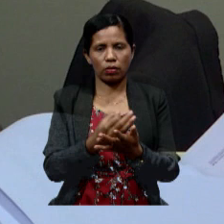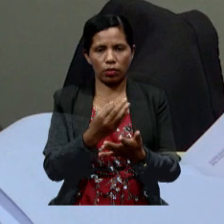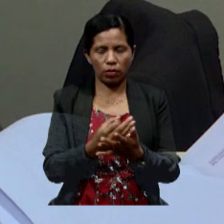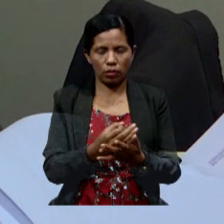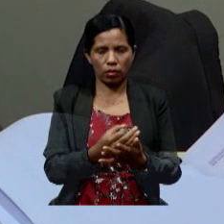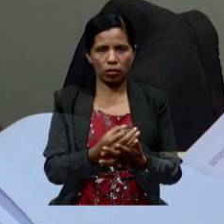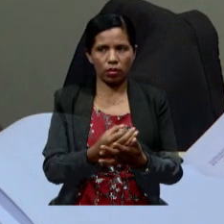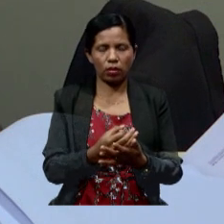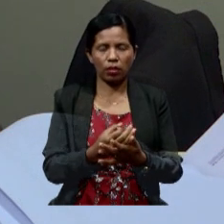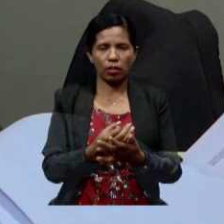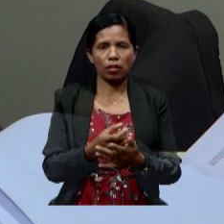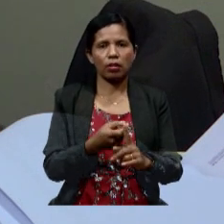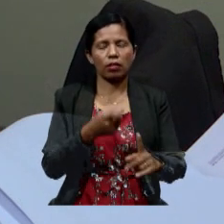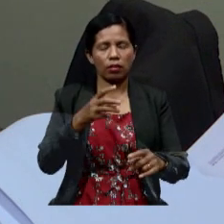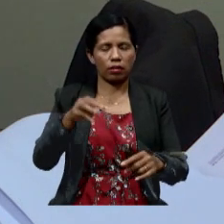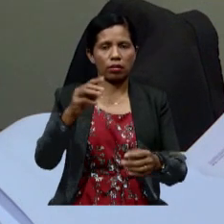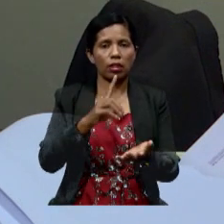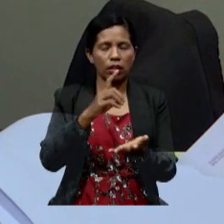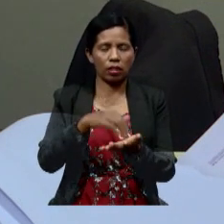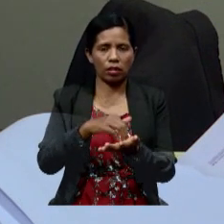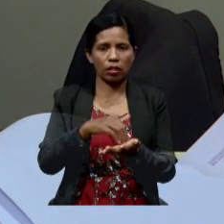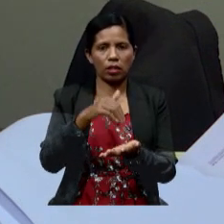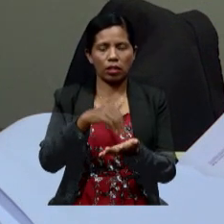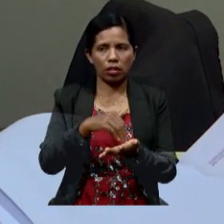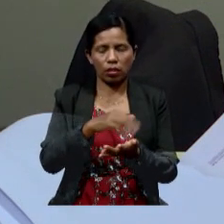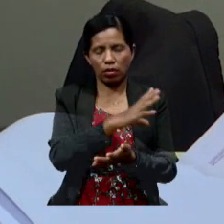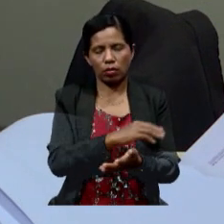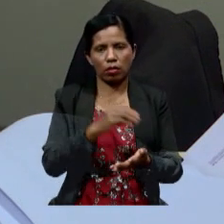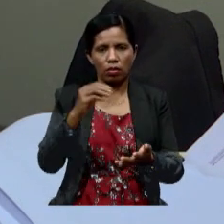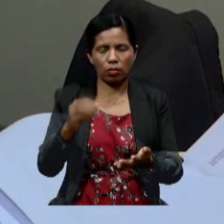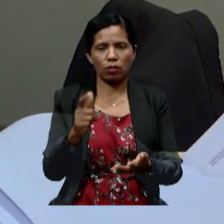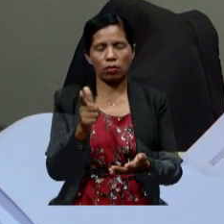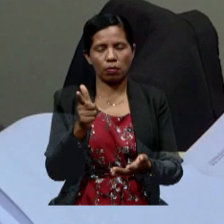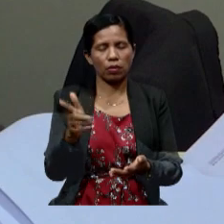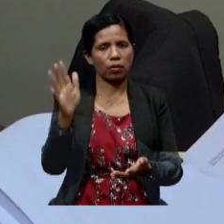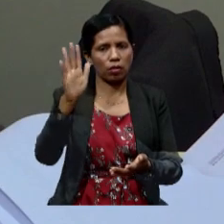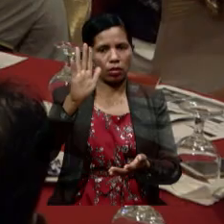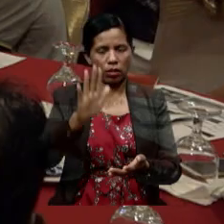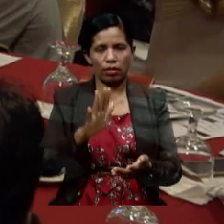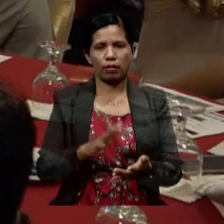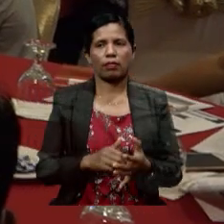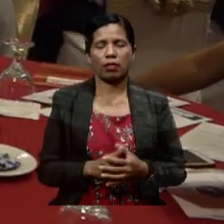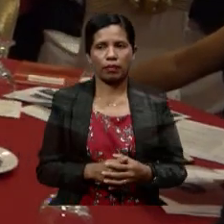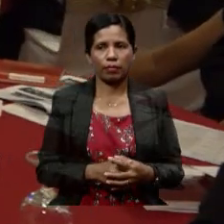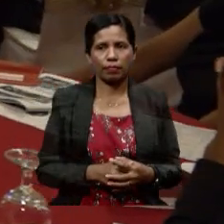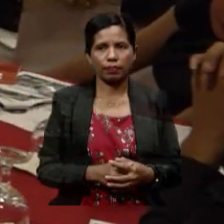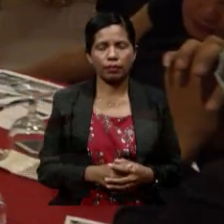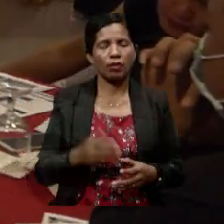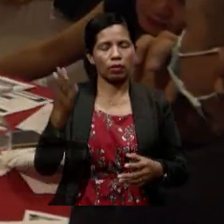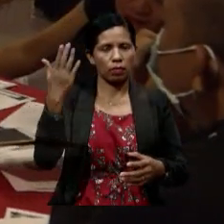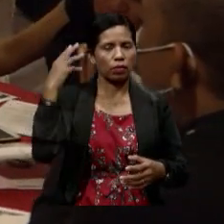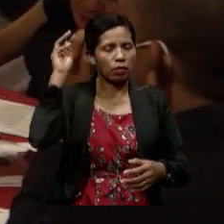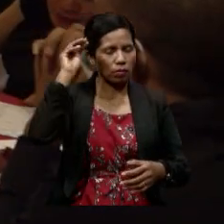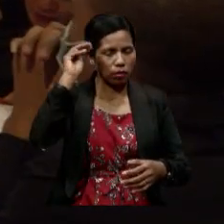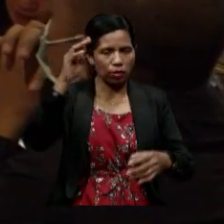exemplo, cada aluno 25 cêntimos ba menu nebe ba sira. Antes no Ministério da